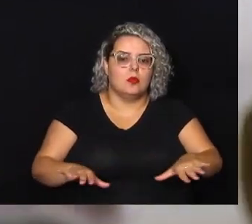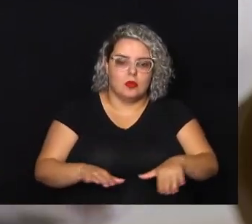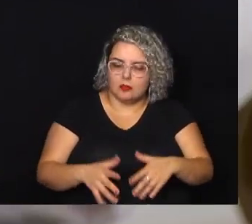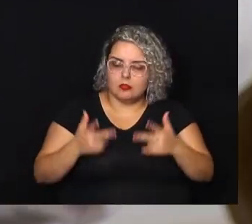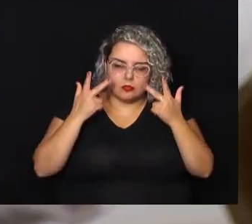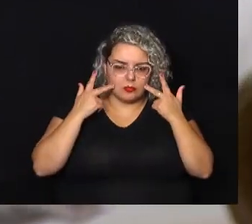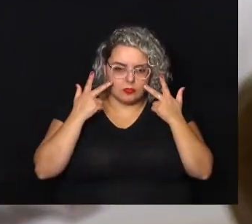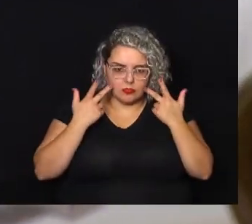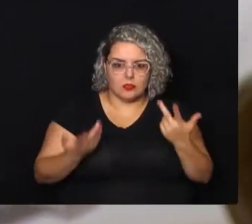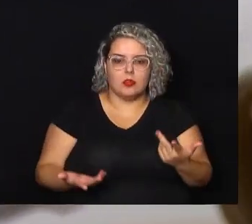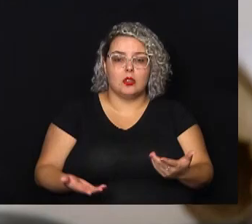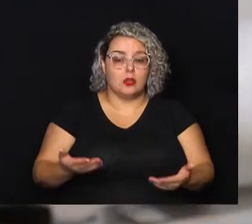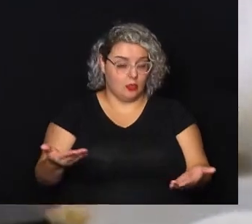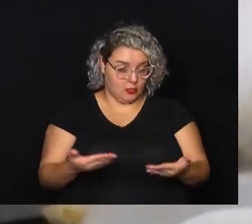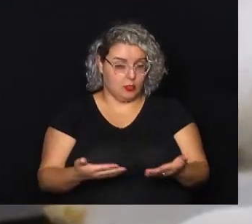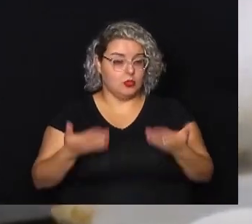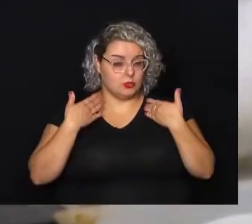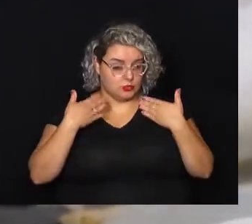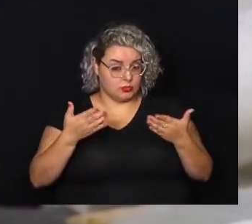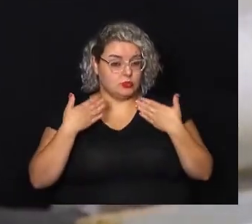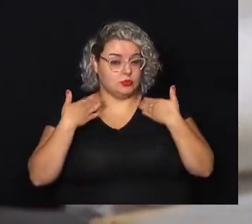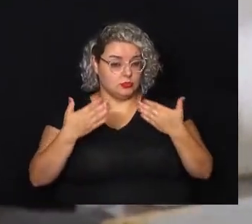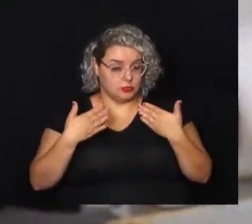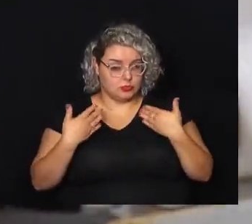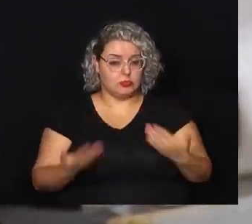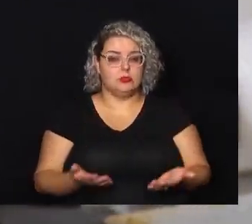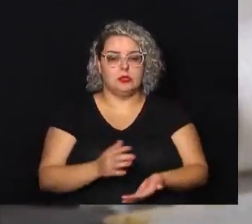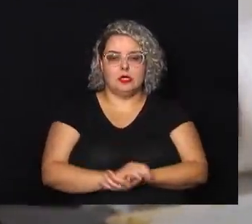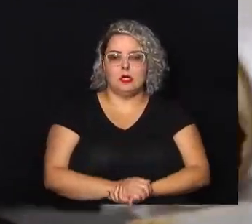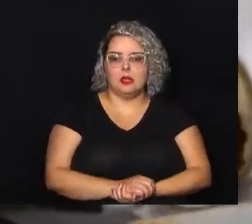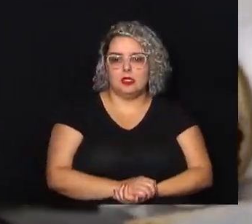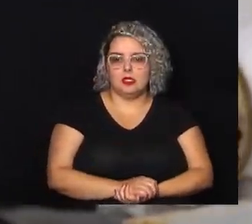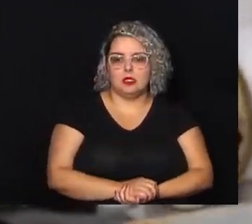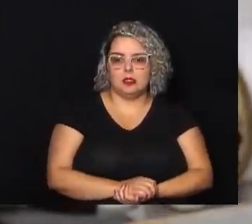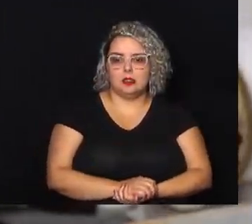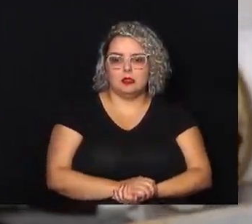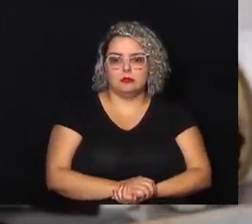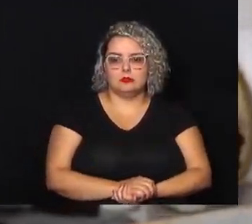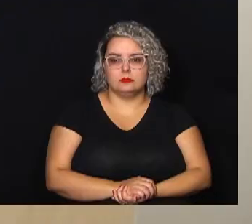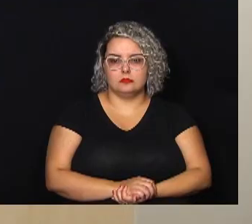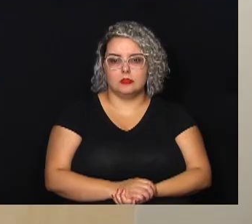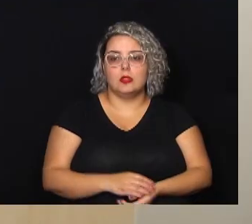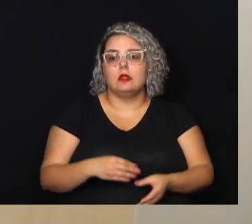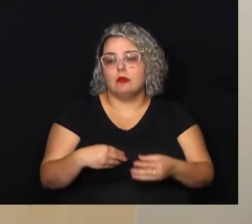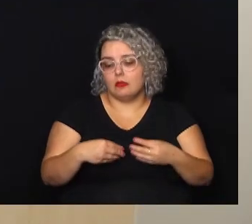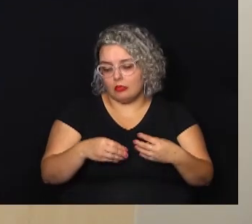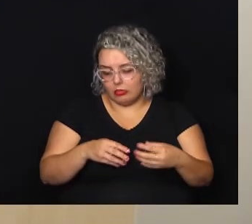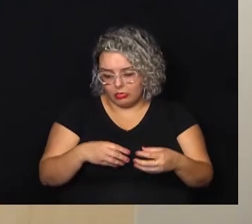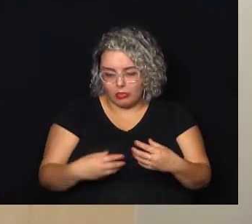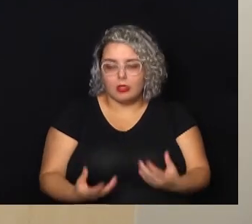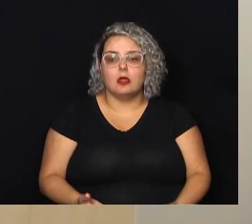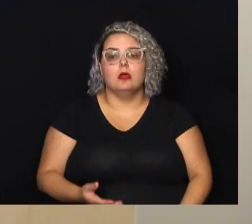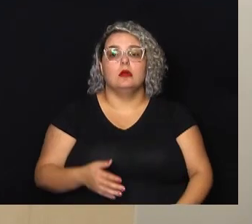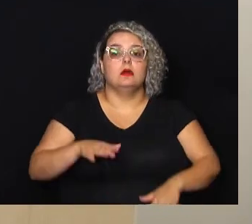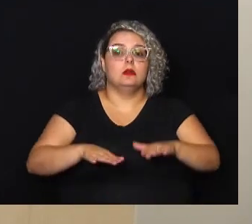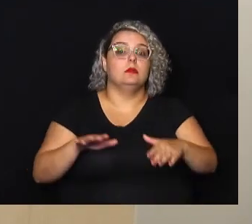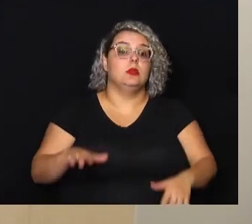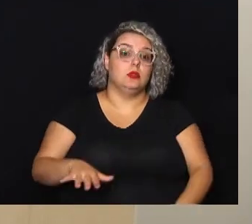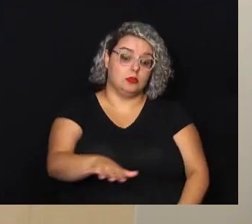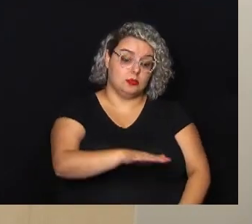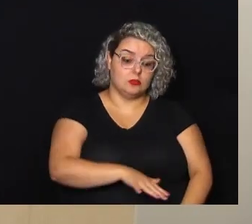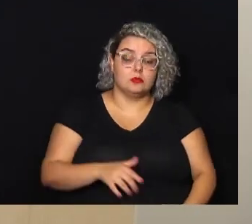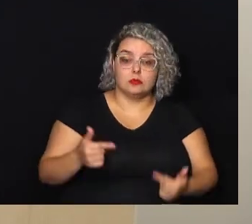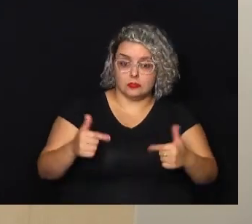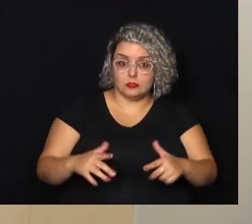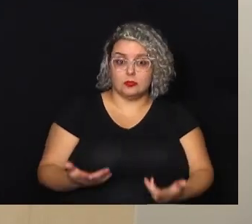pode abrir ela normal, que nem hoje tá calor, é uma temperatura, tá calor, então ela tá mais molinha. Vai depender muito